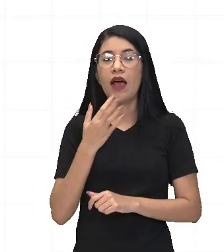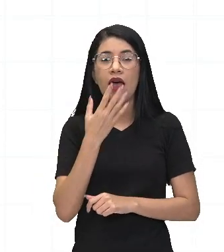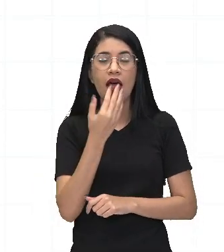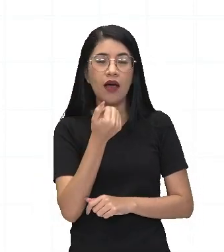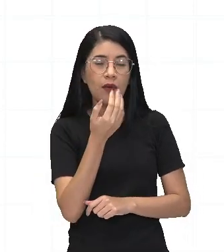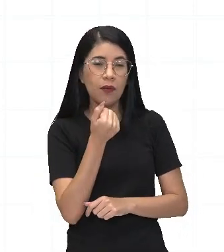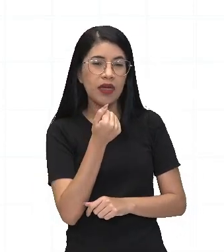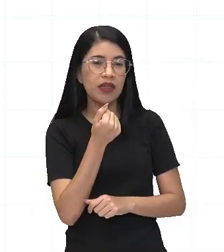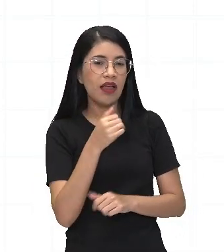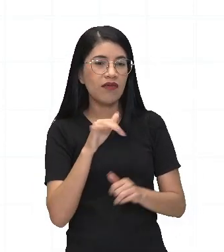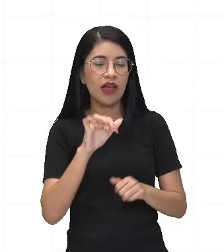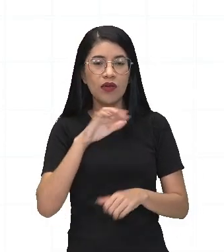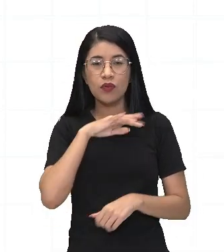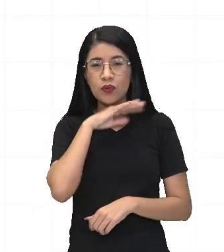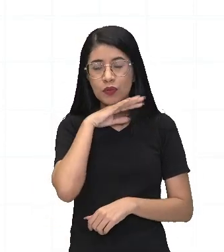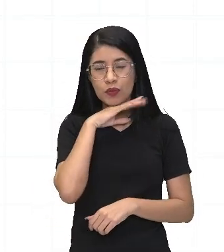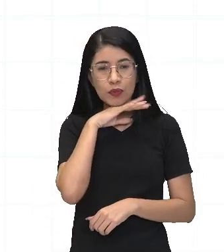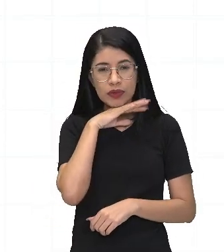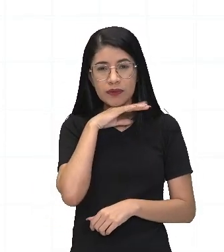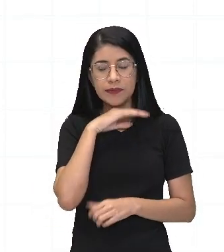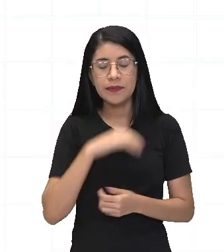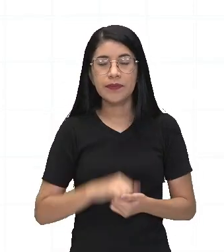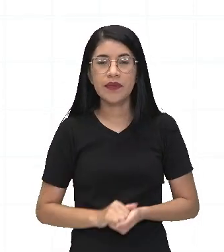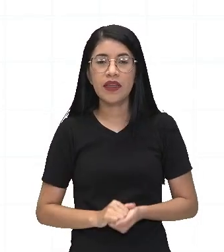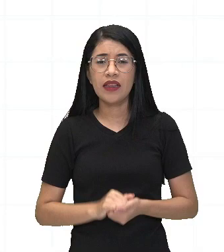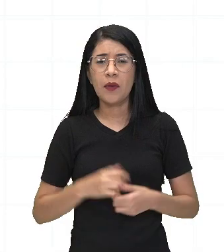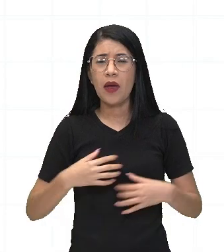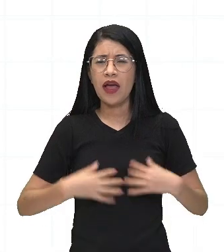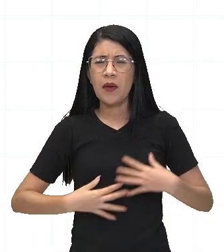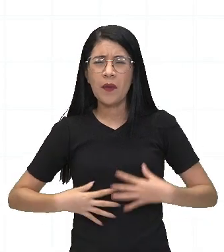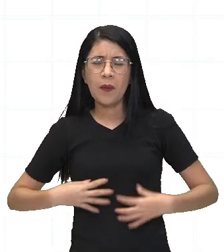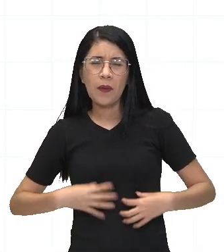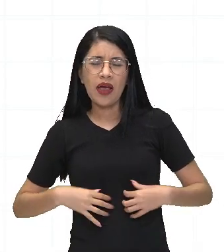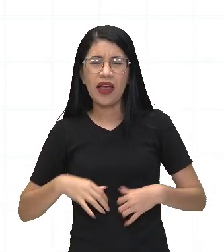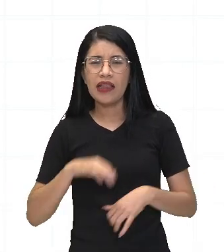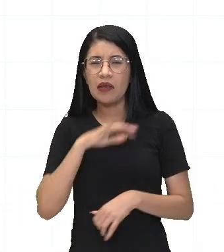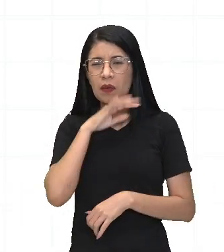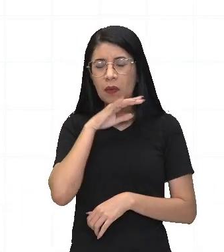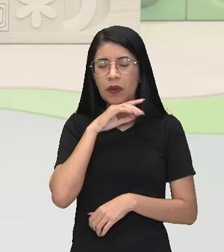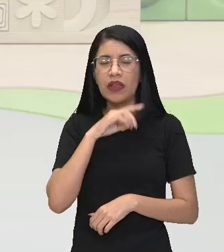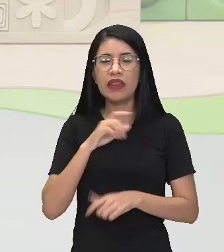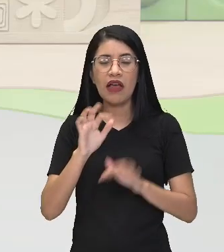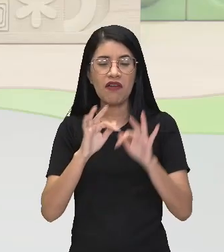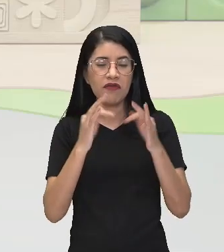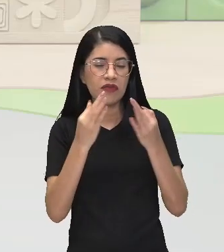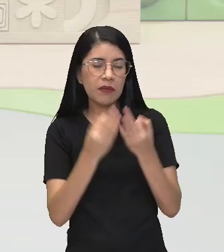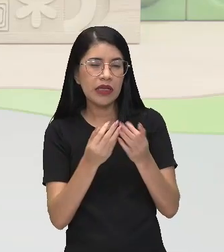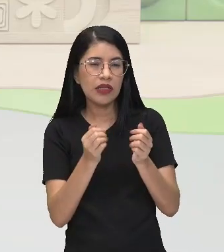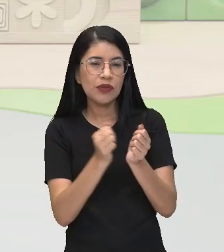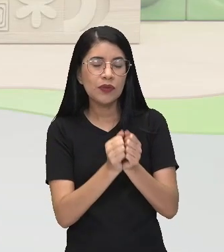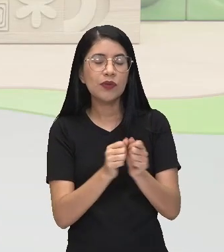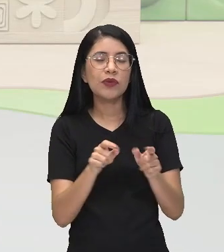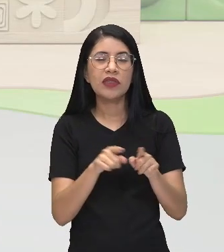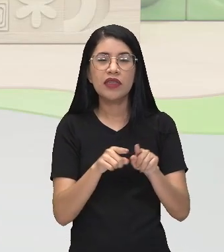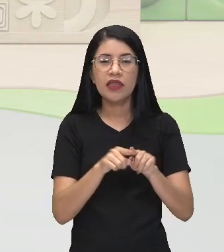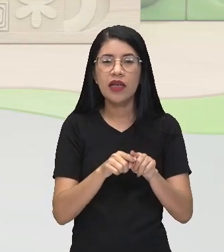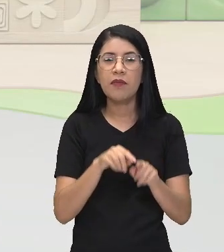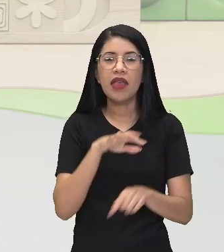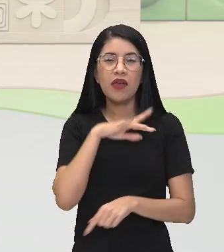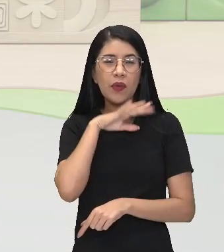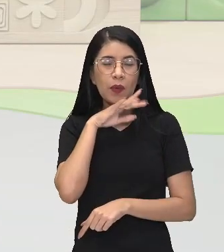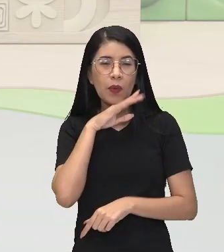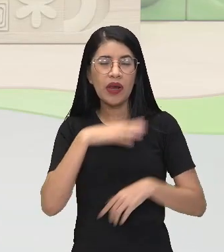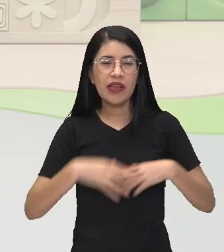ela começou a passar mal. Todos os familiares dela começou a passar mal daquela